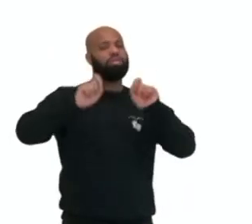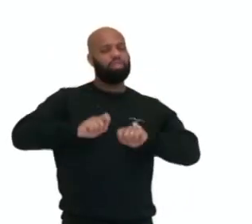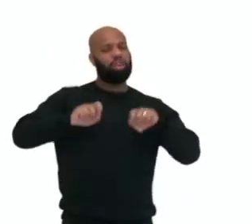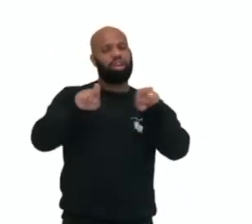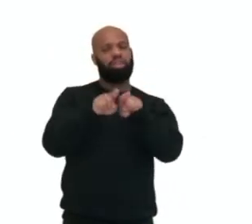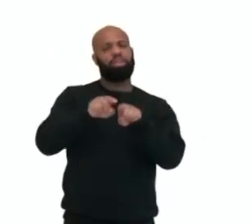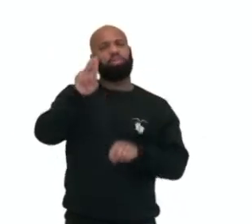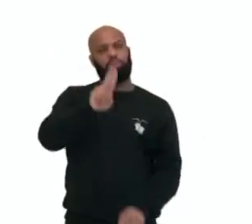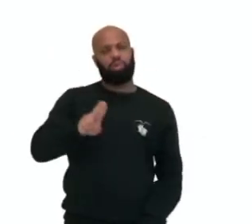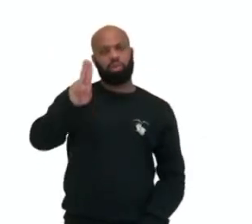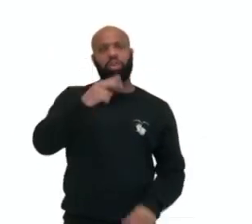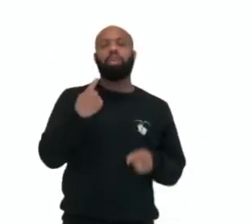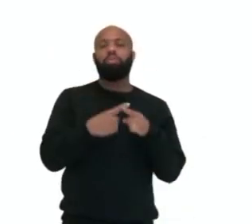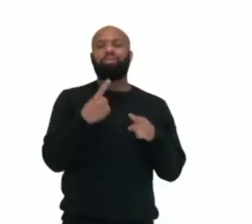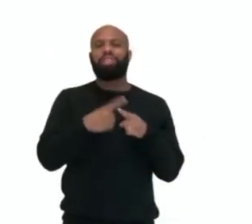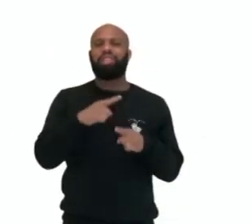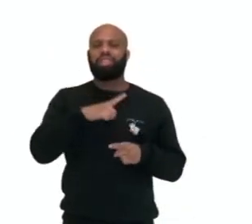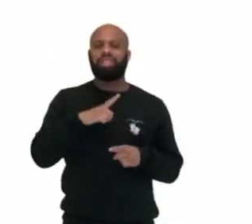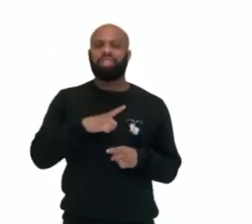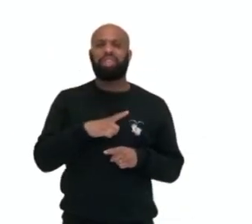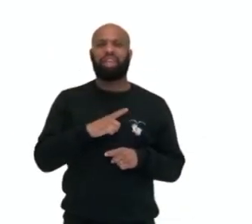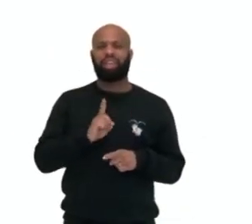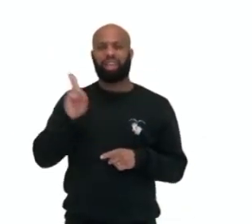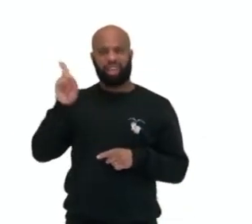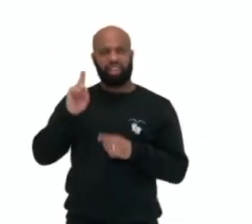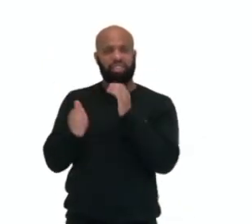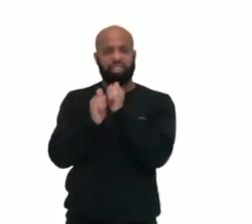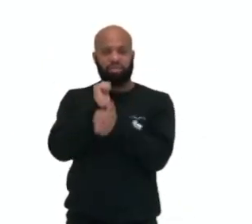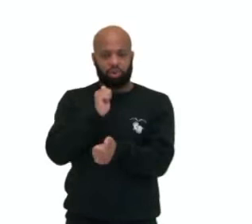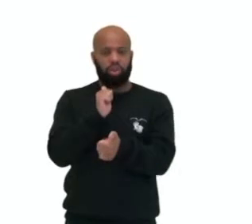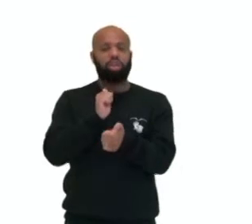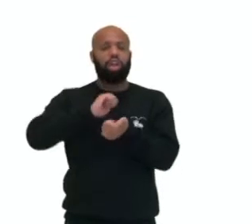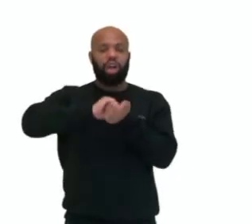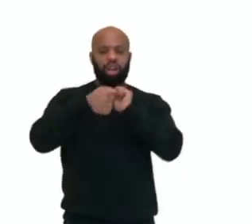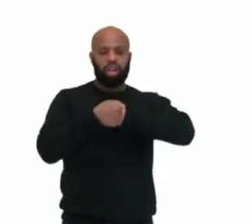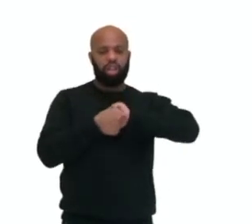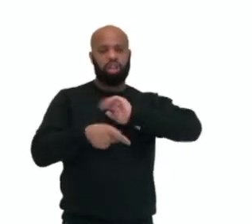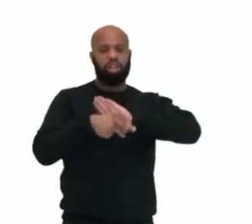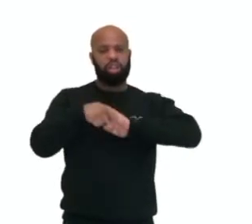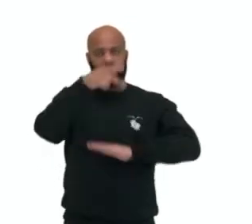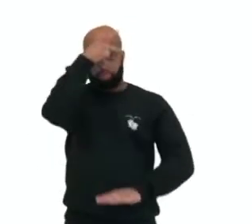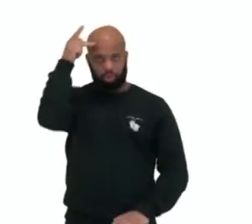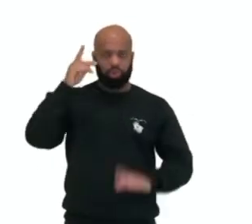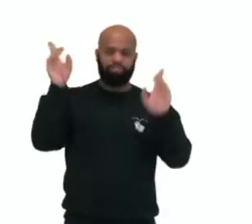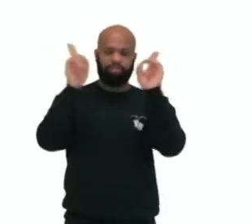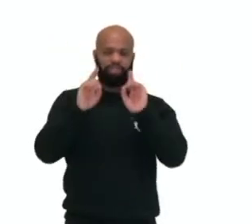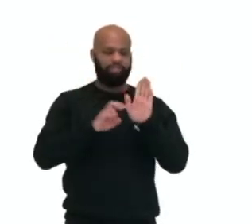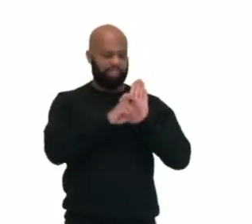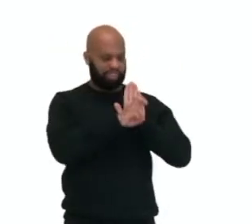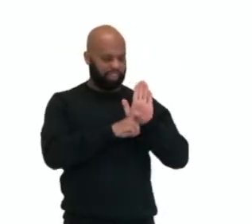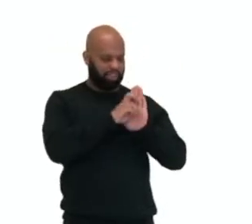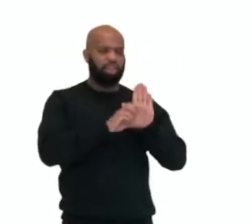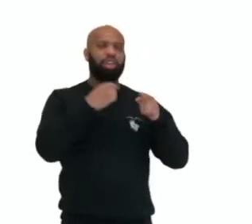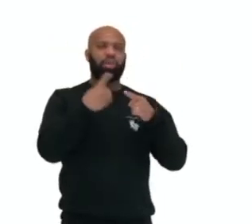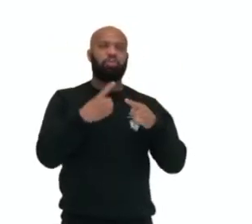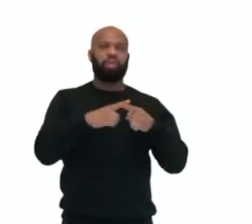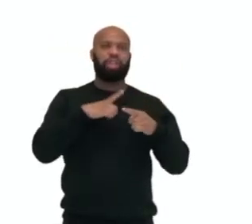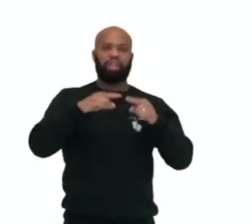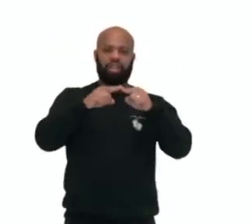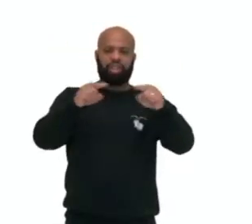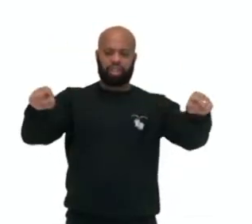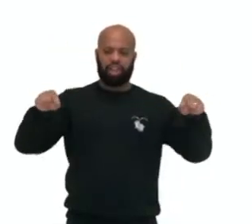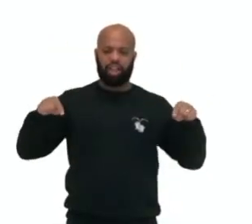cadeirantes. Existe uma bocha adaptada para os cadeirantes, tá? As quadras podem ser